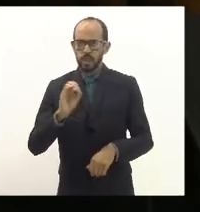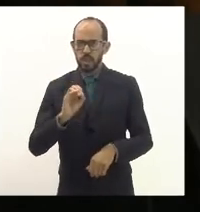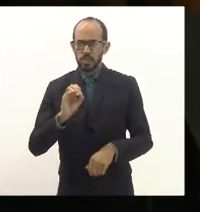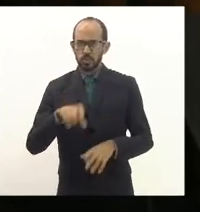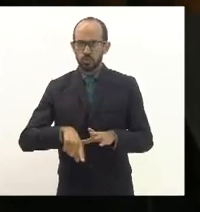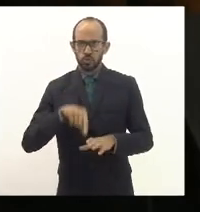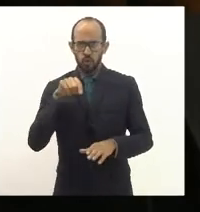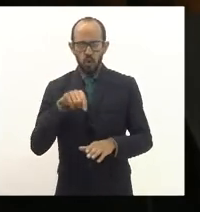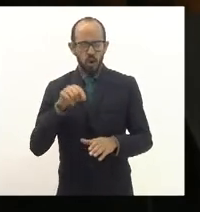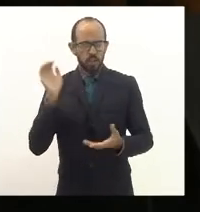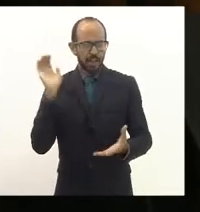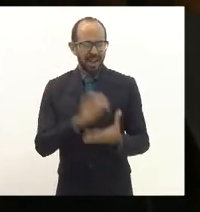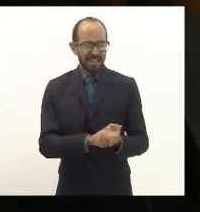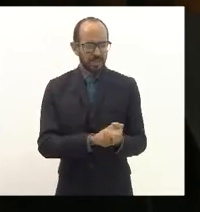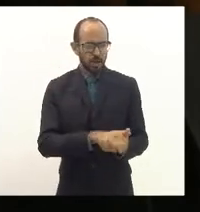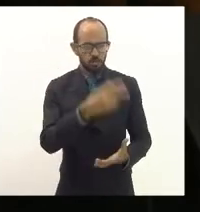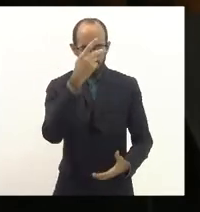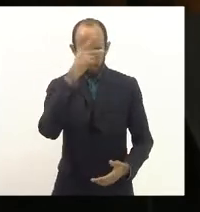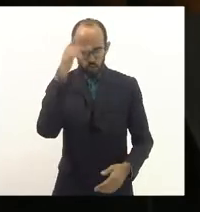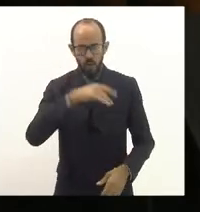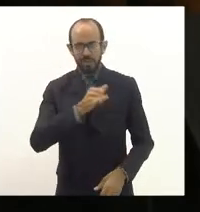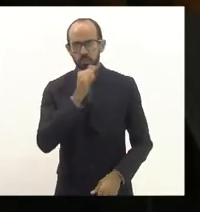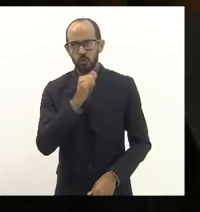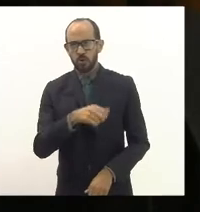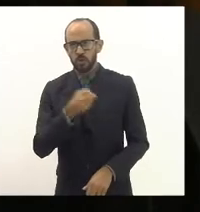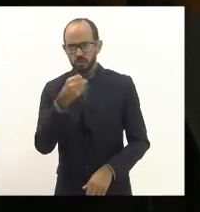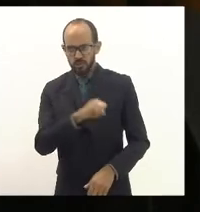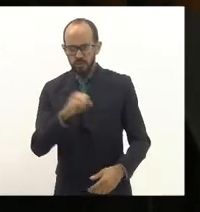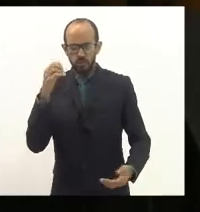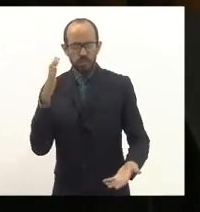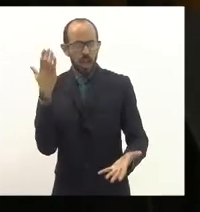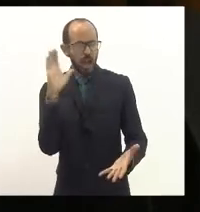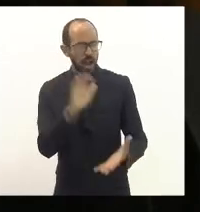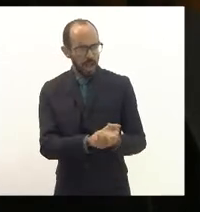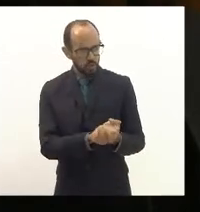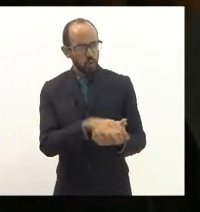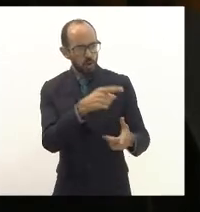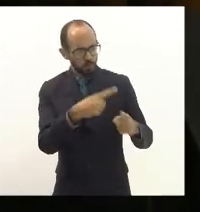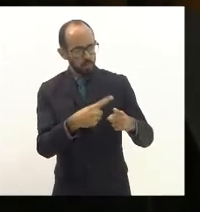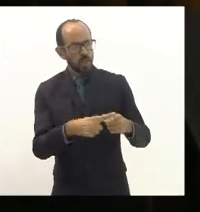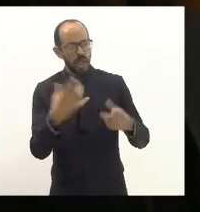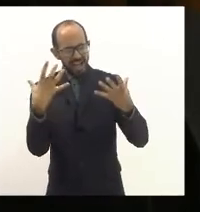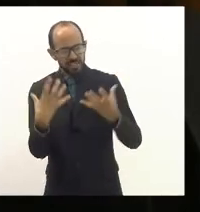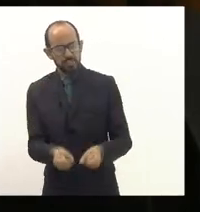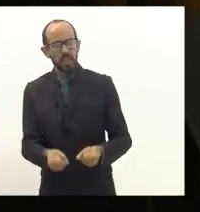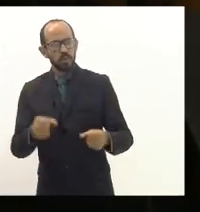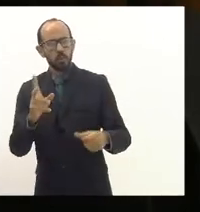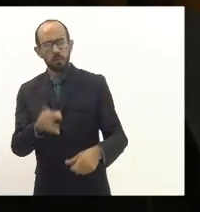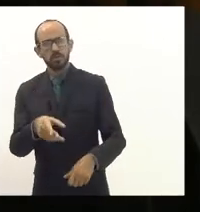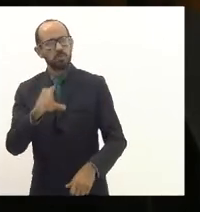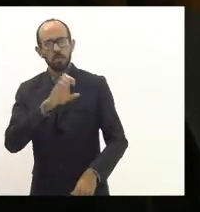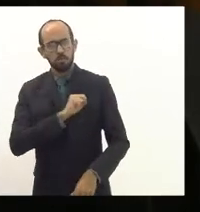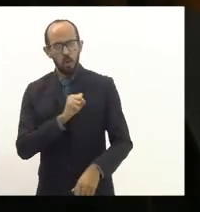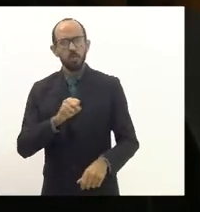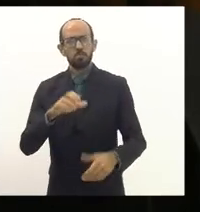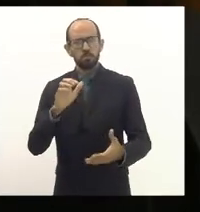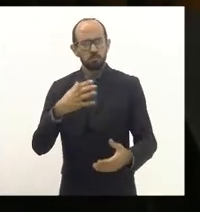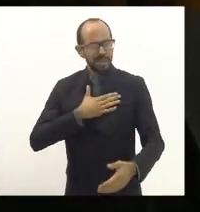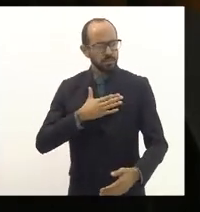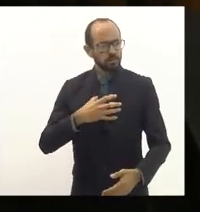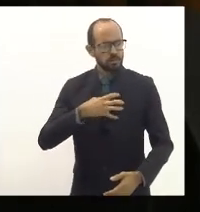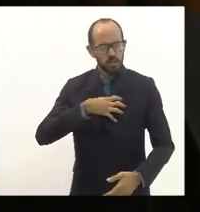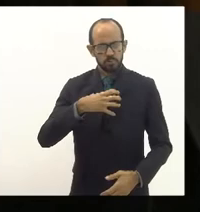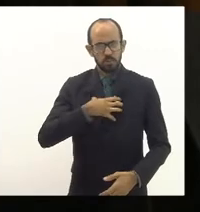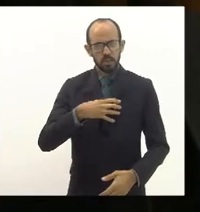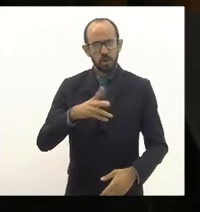pessoa às escuras. Se casou, é porque comunga do mesmo amor, do mesmo sentimento, do mesmo